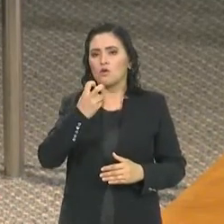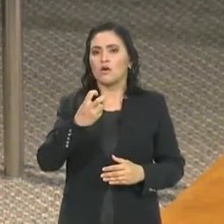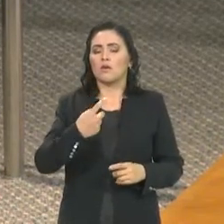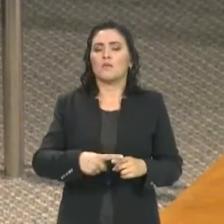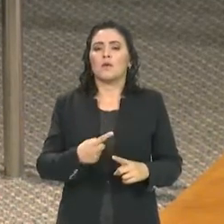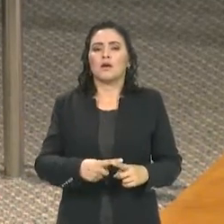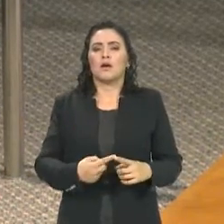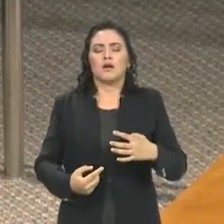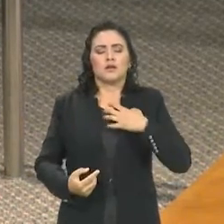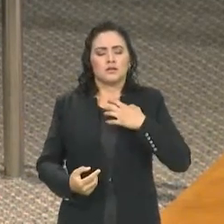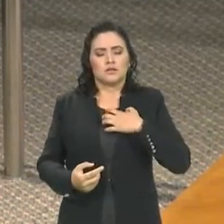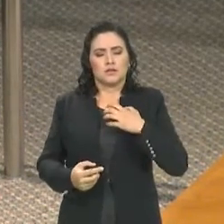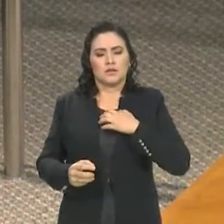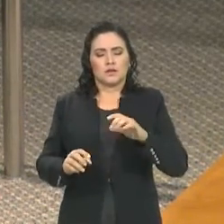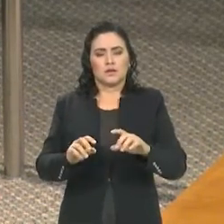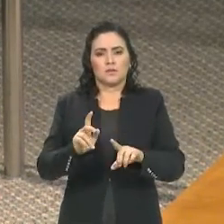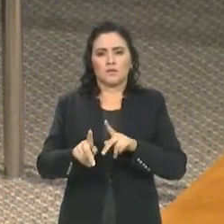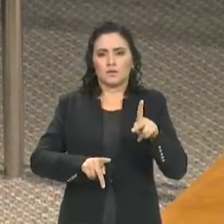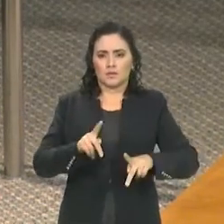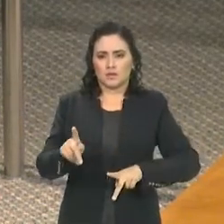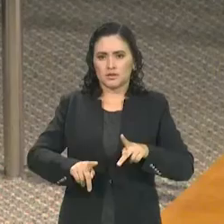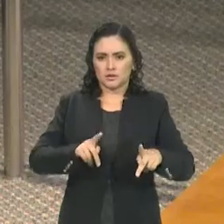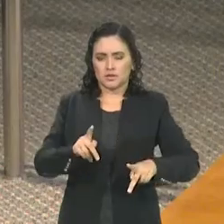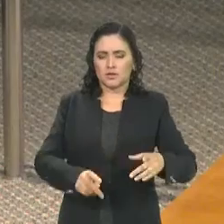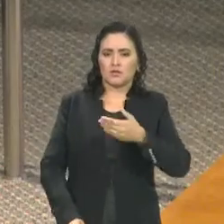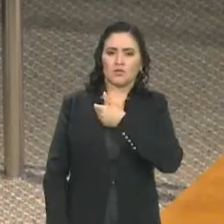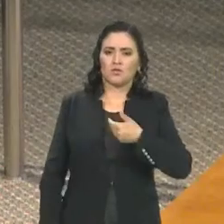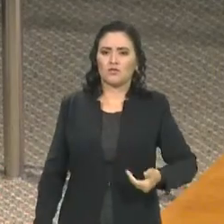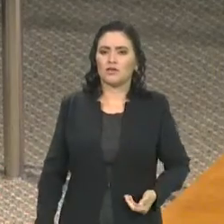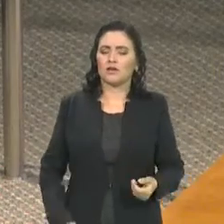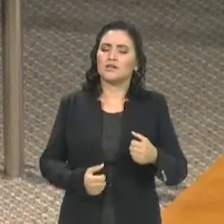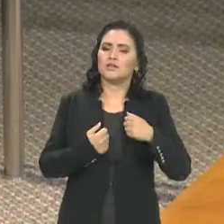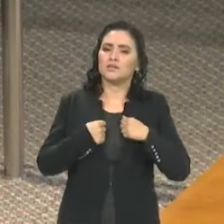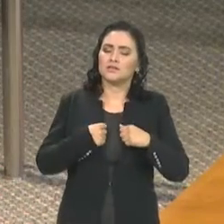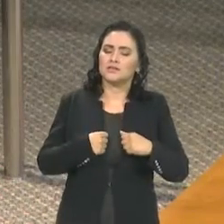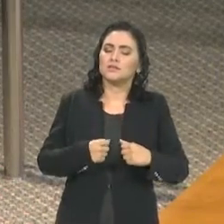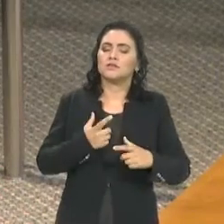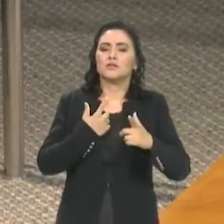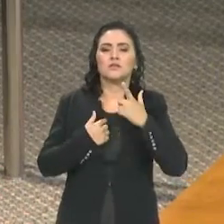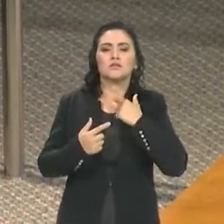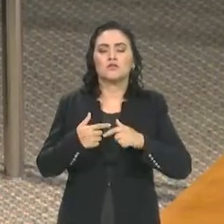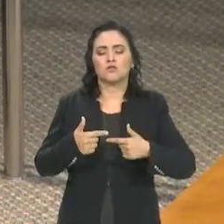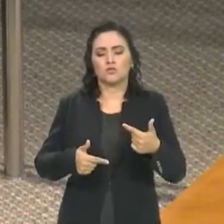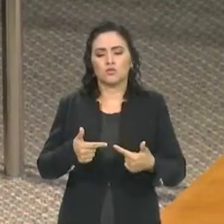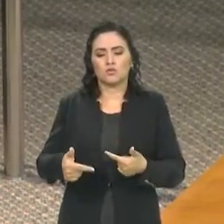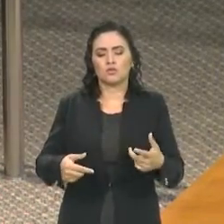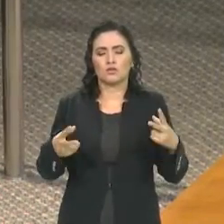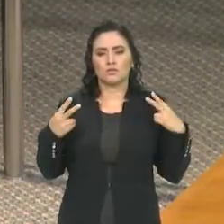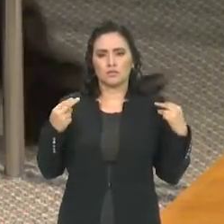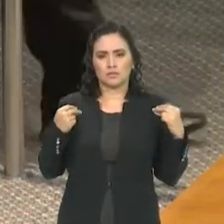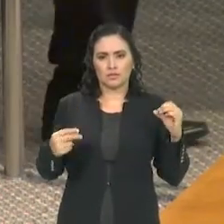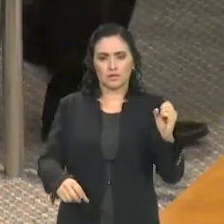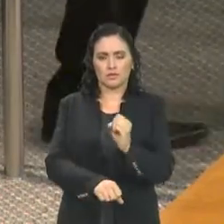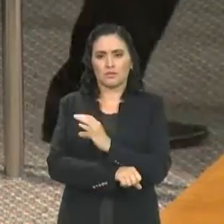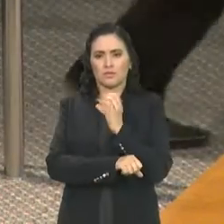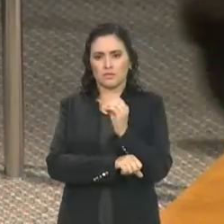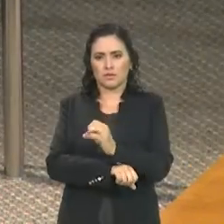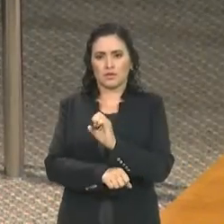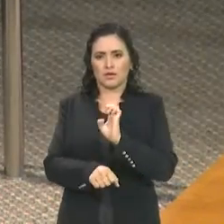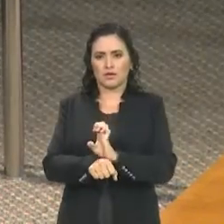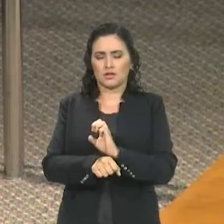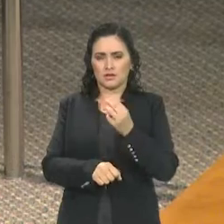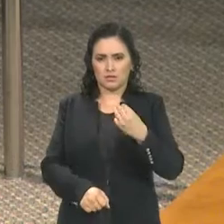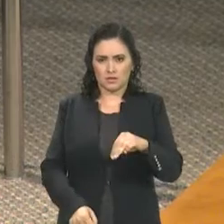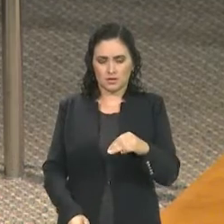autoridades dos anseios da luta dos condutores de ambulância do Estado do Maranhão. E eles fazem